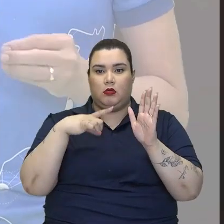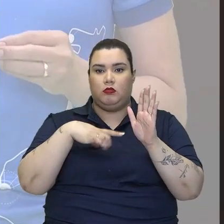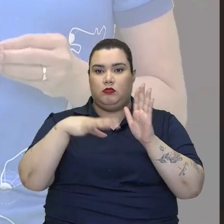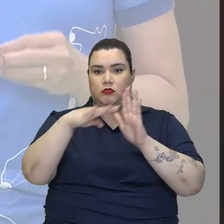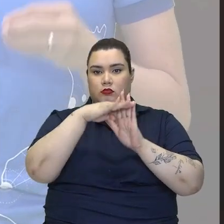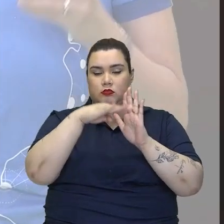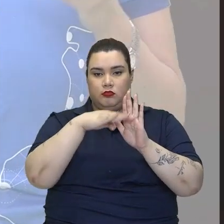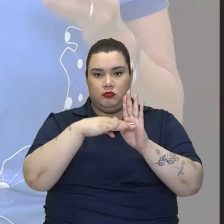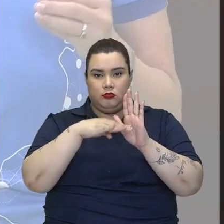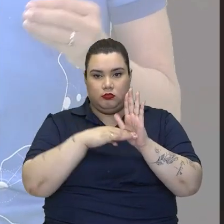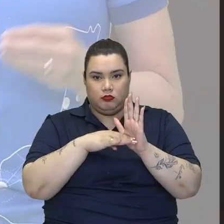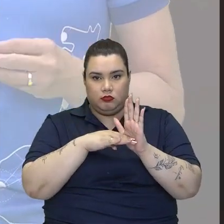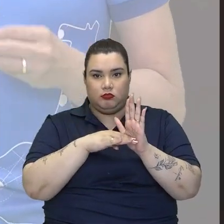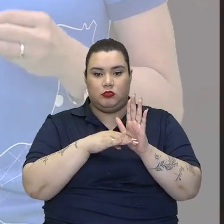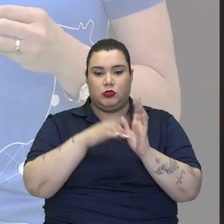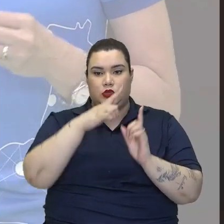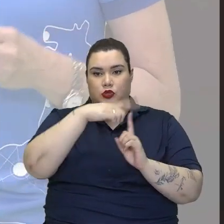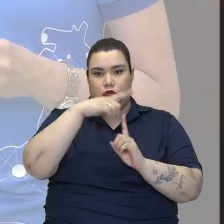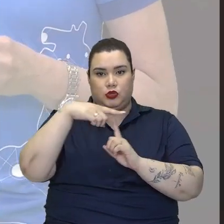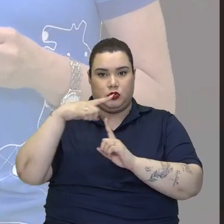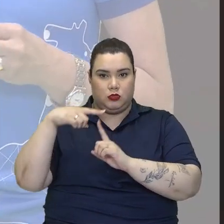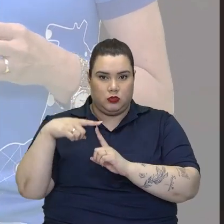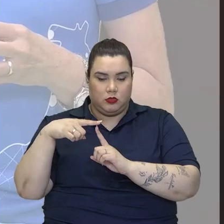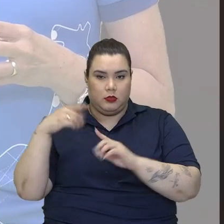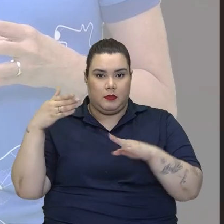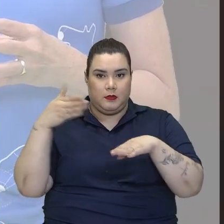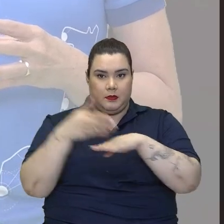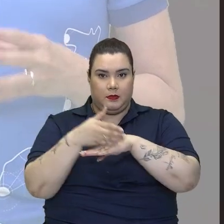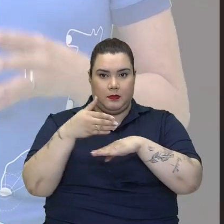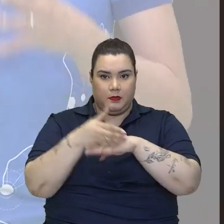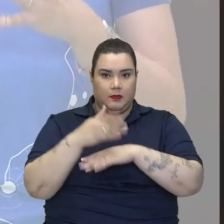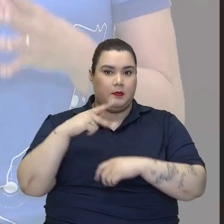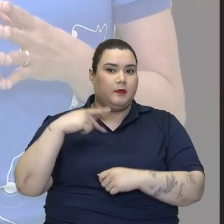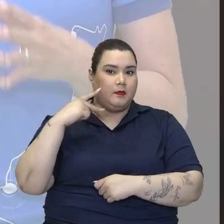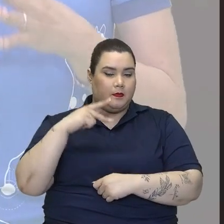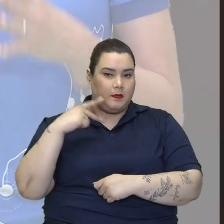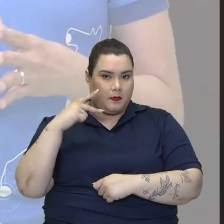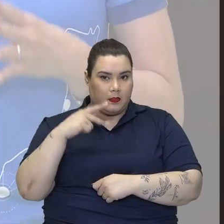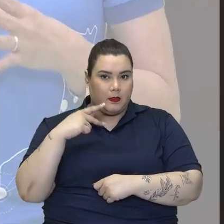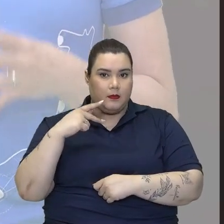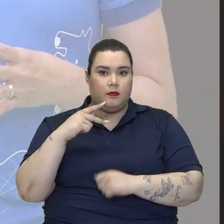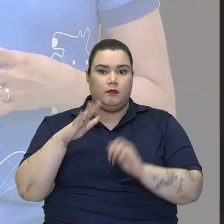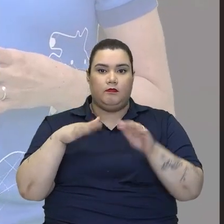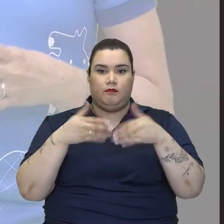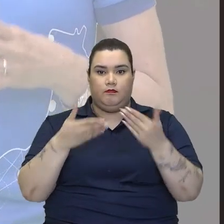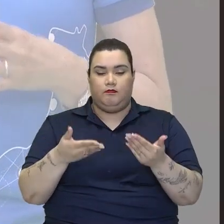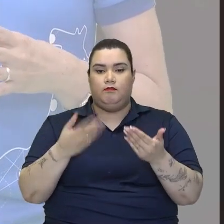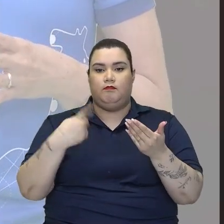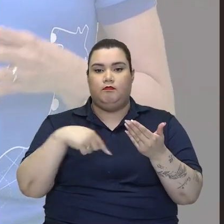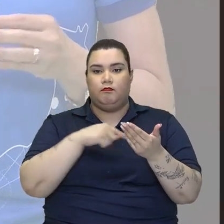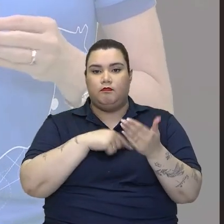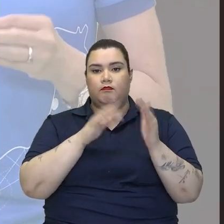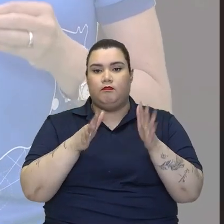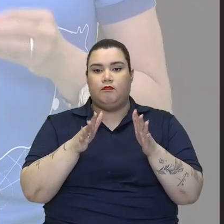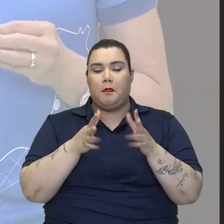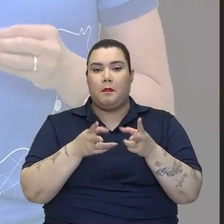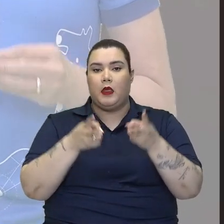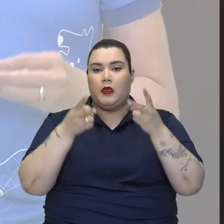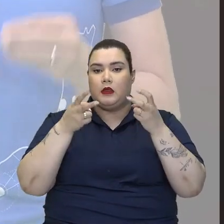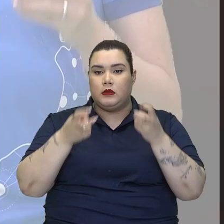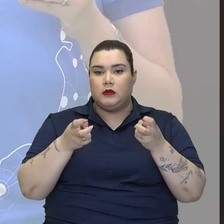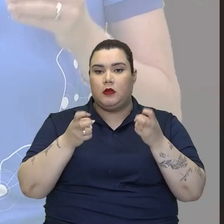classifica-as em níveis de participação política. E aí, Giacomo Sani vai